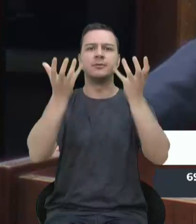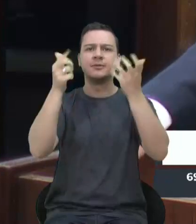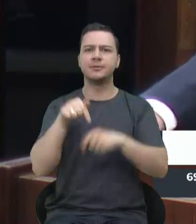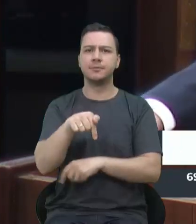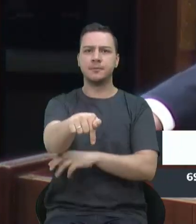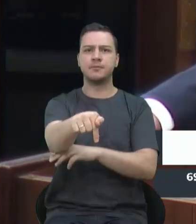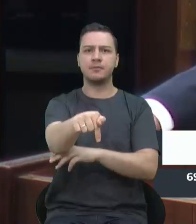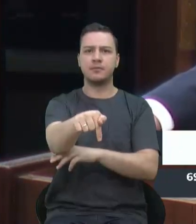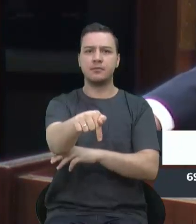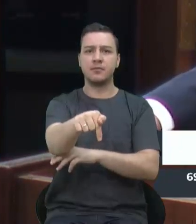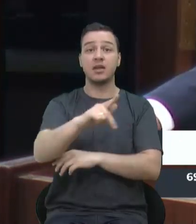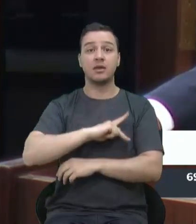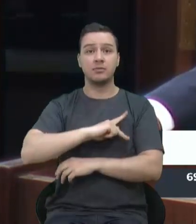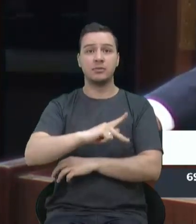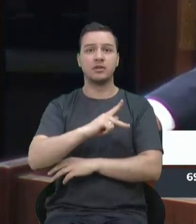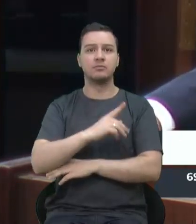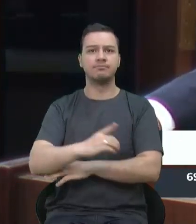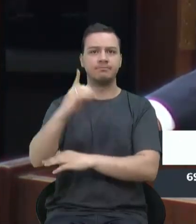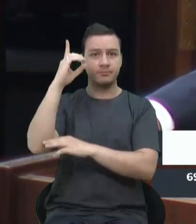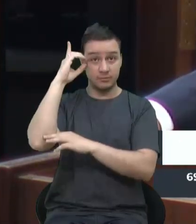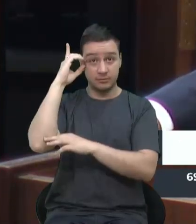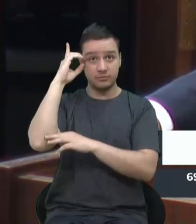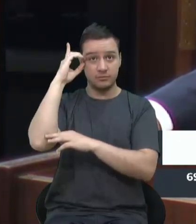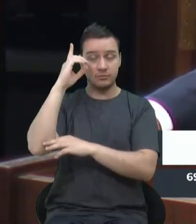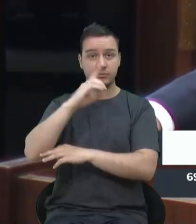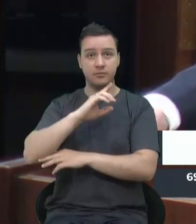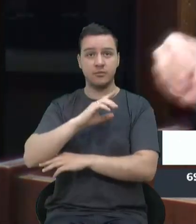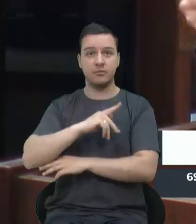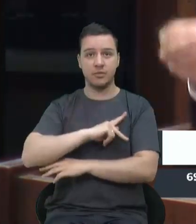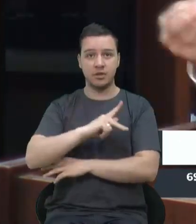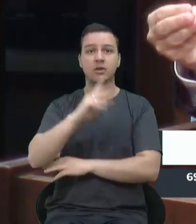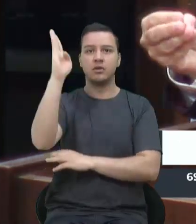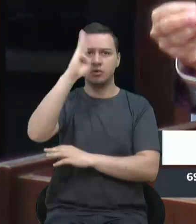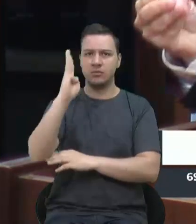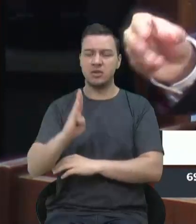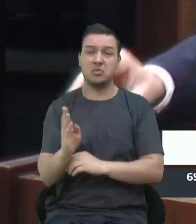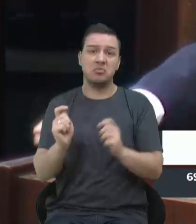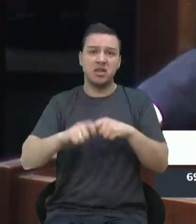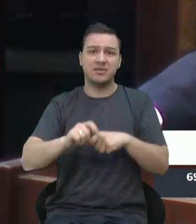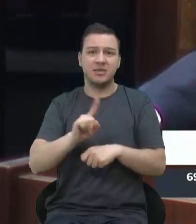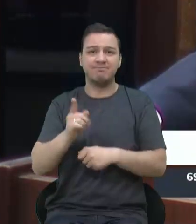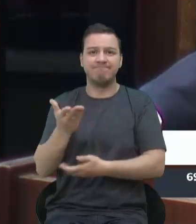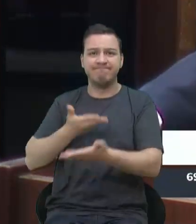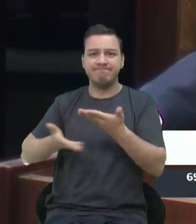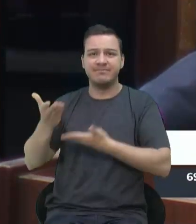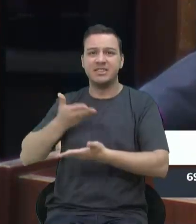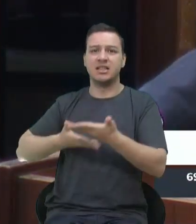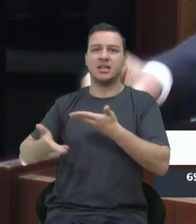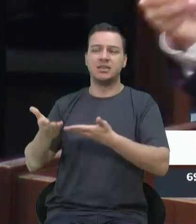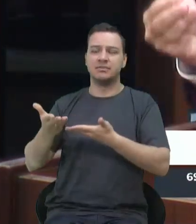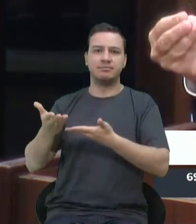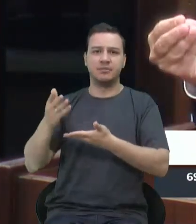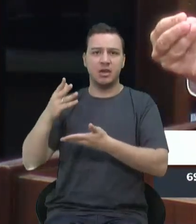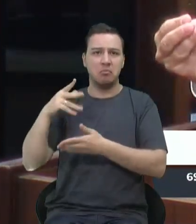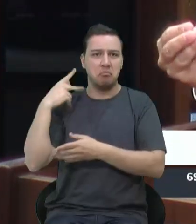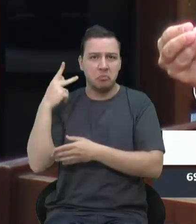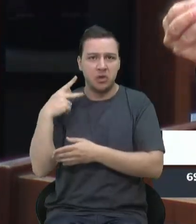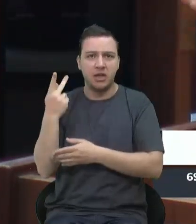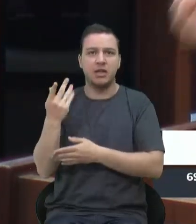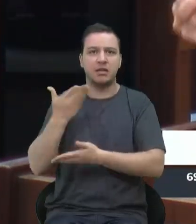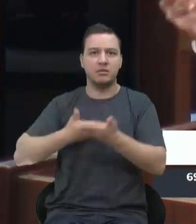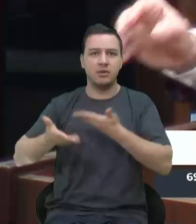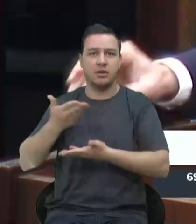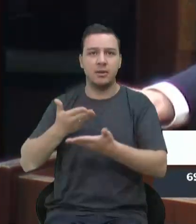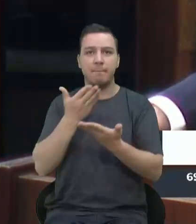senhora presidente da República, talvez não muito habilidosa no trato político, perdeu